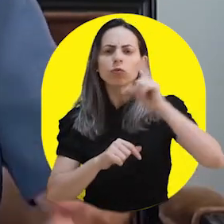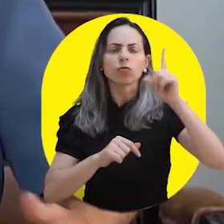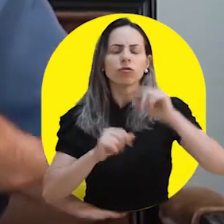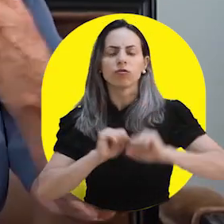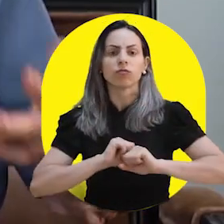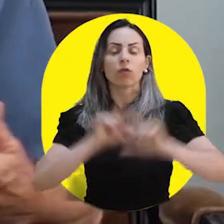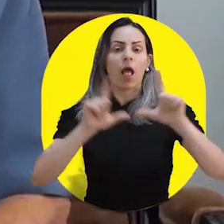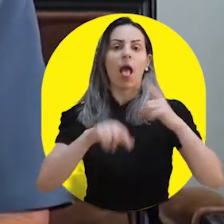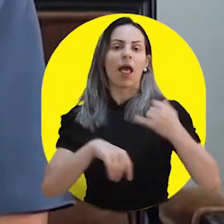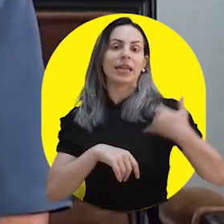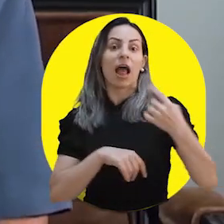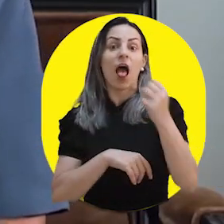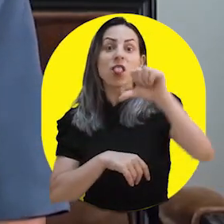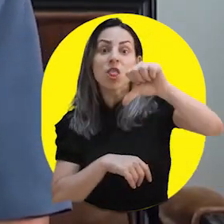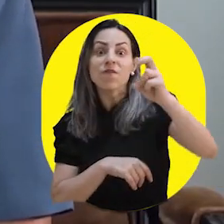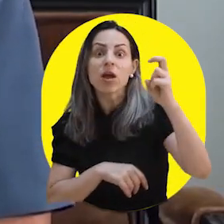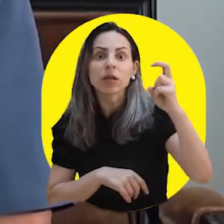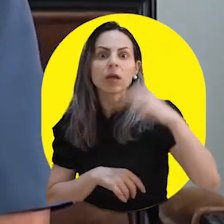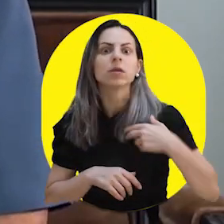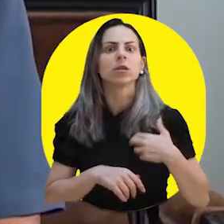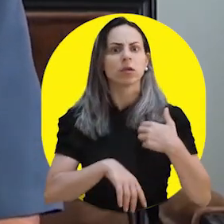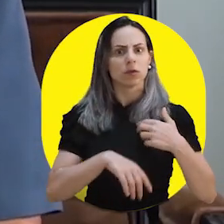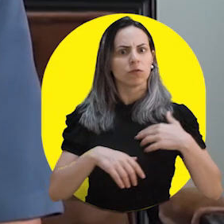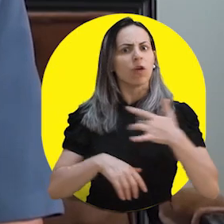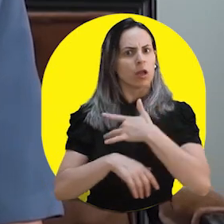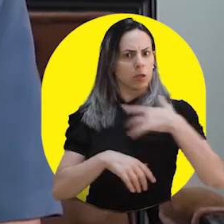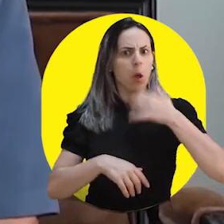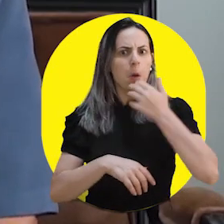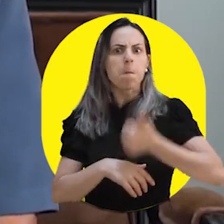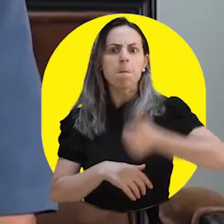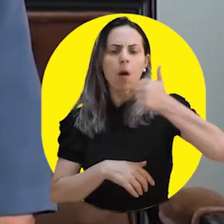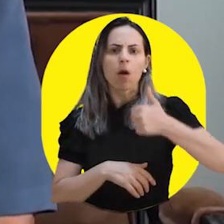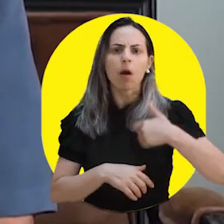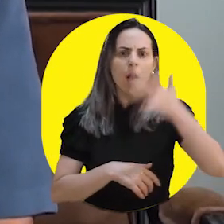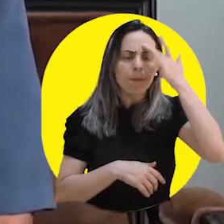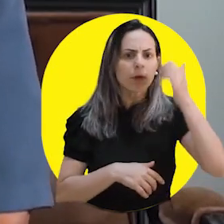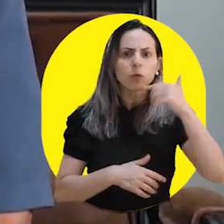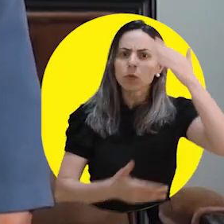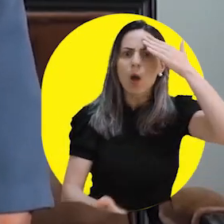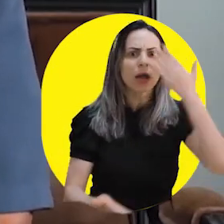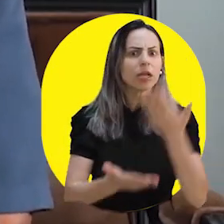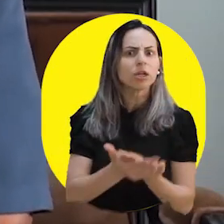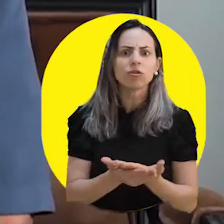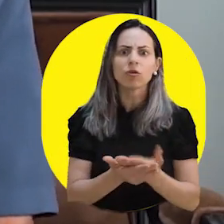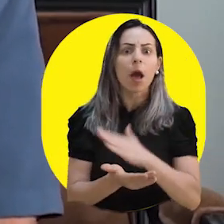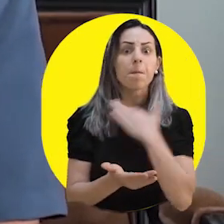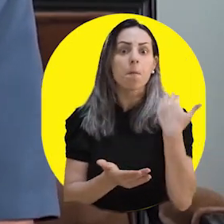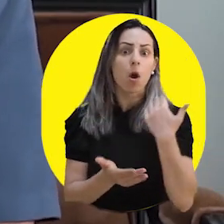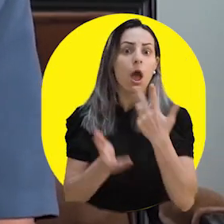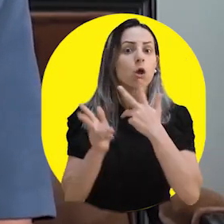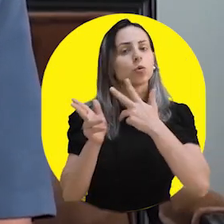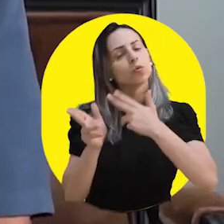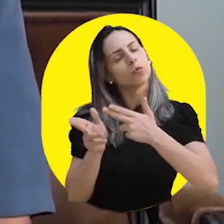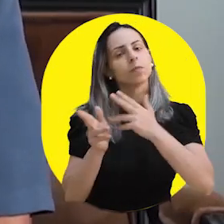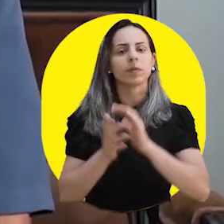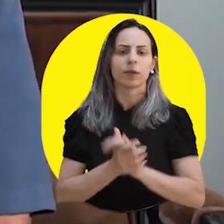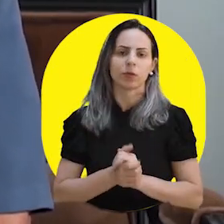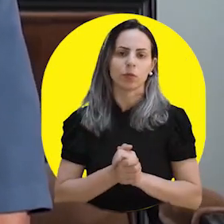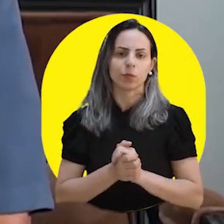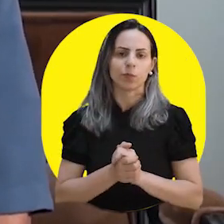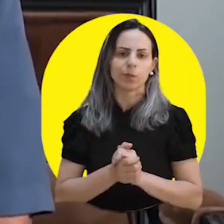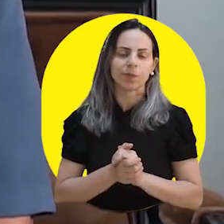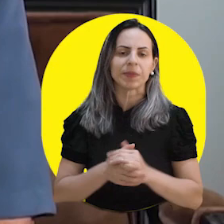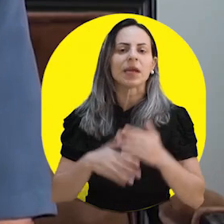era ativa, né, 95 anos, mas ela era muito ativa. E o pessoal não acreditava, então foi um carinho muito grande que eu recebi